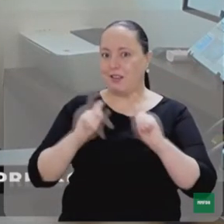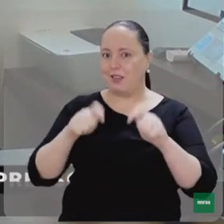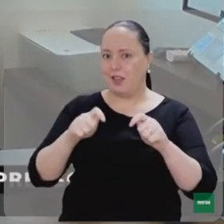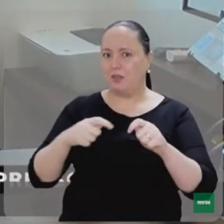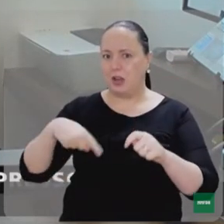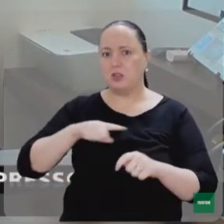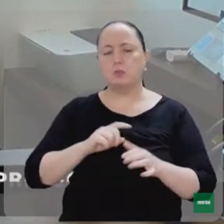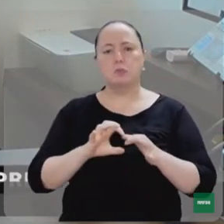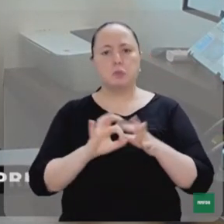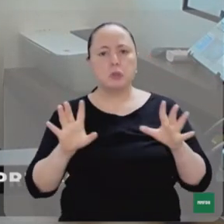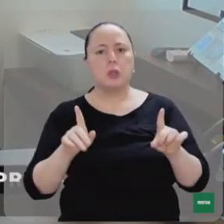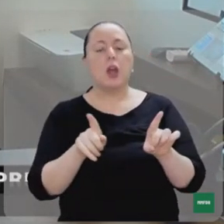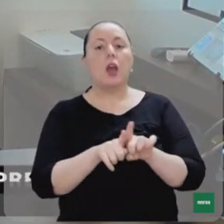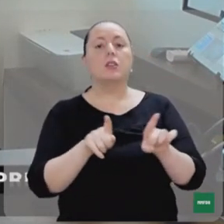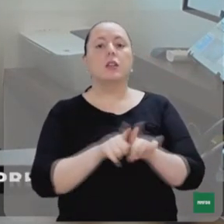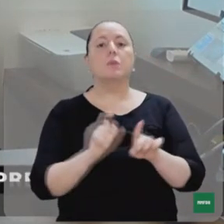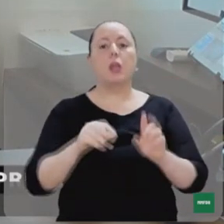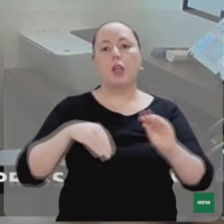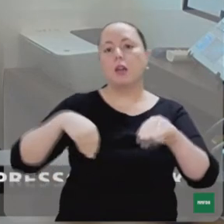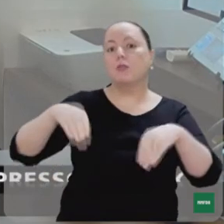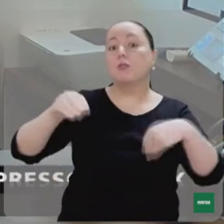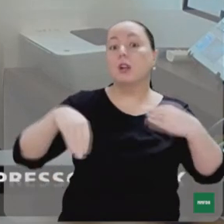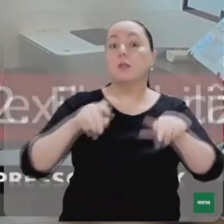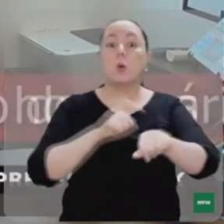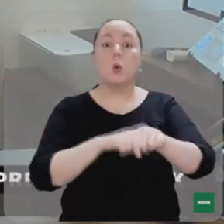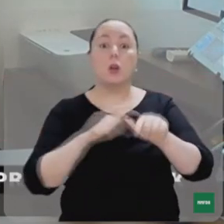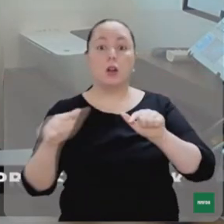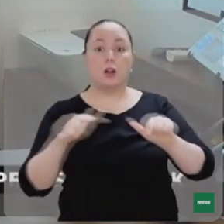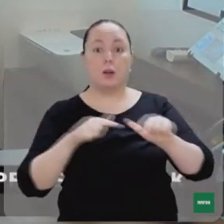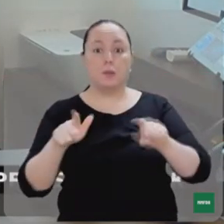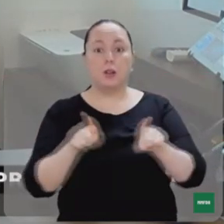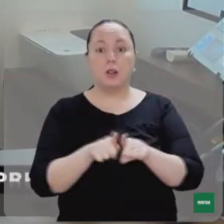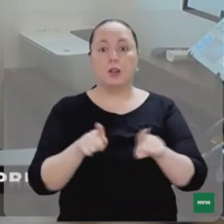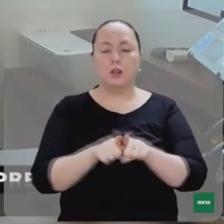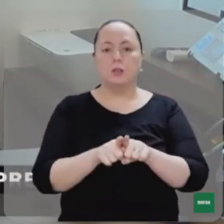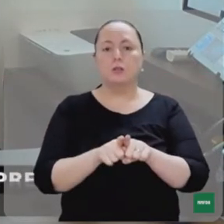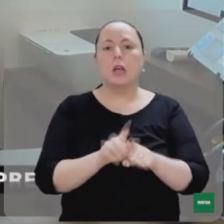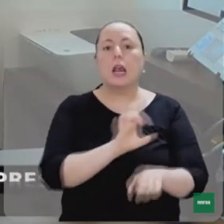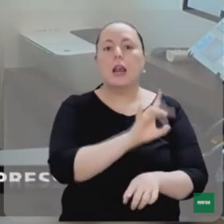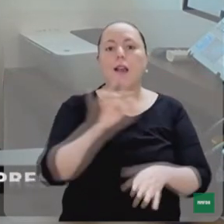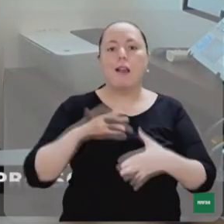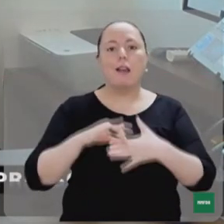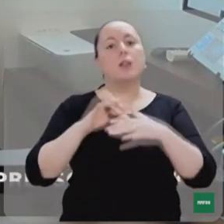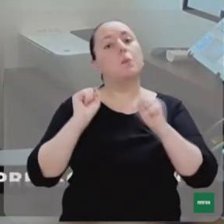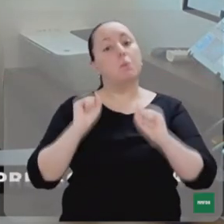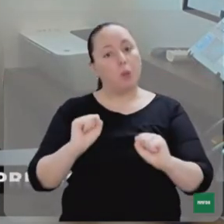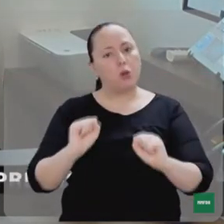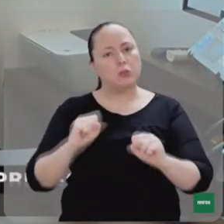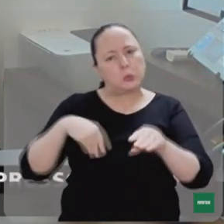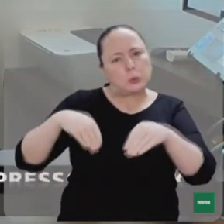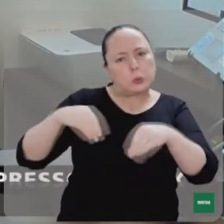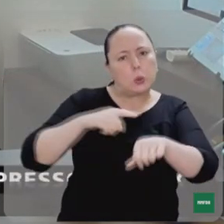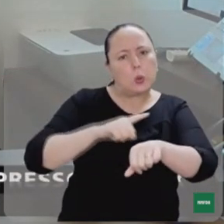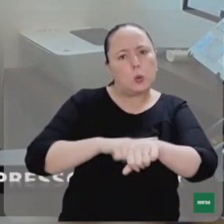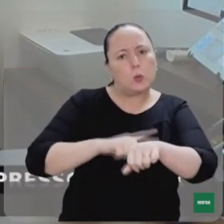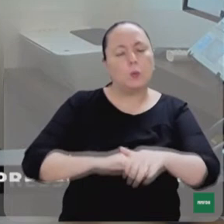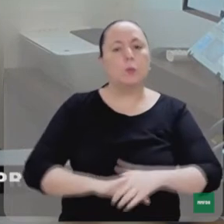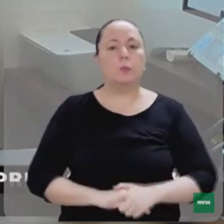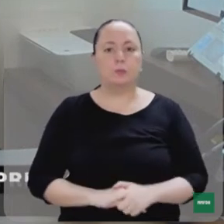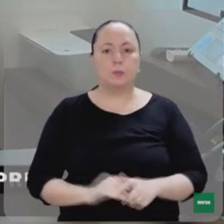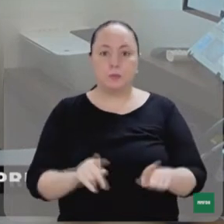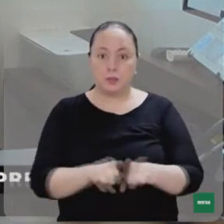atividade desempenhada em casa. Também deixamos a flexibilização dos horários a cargo de cada liderança e dos seus